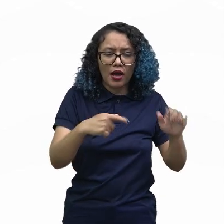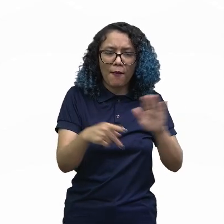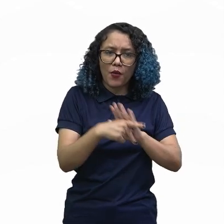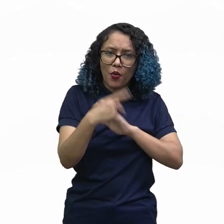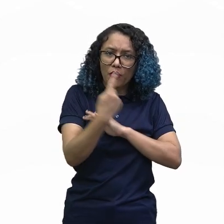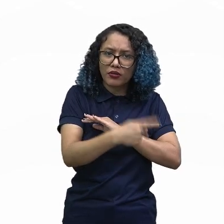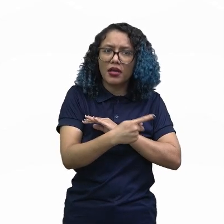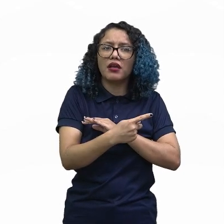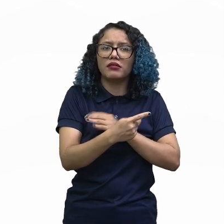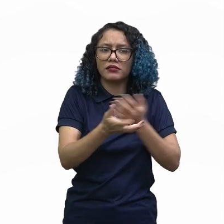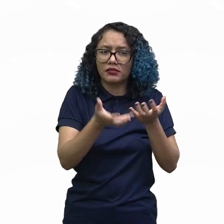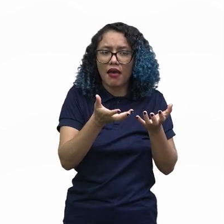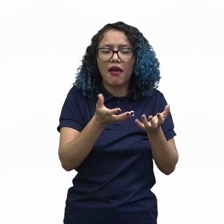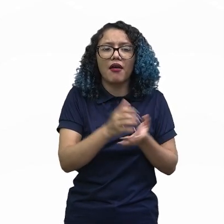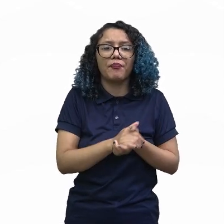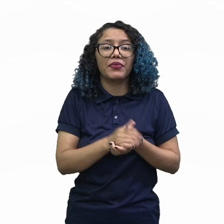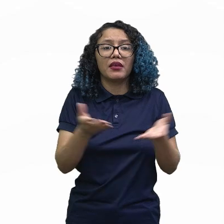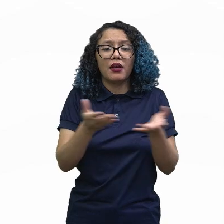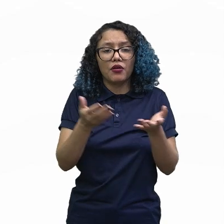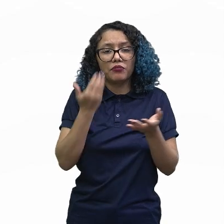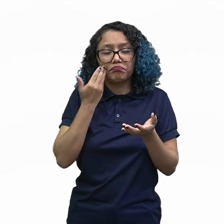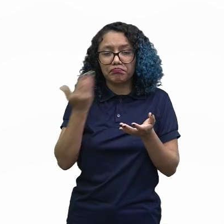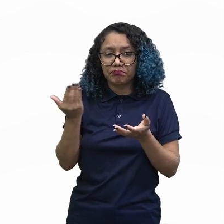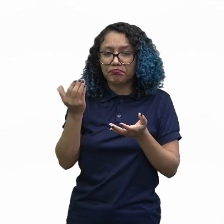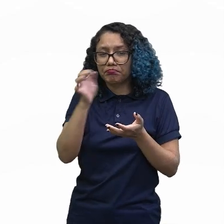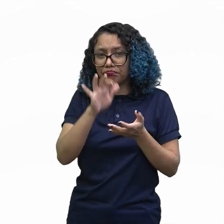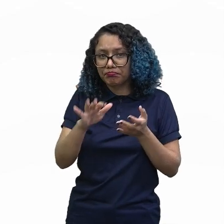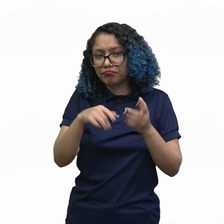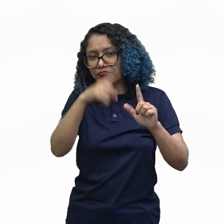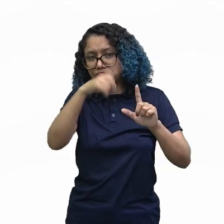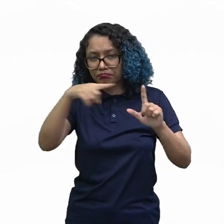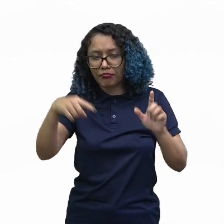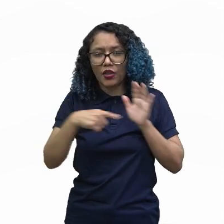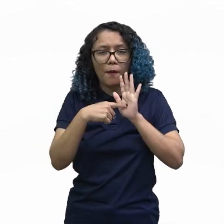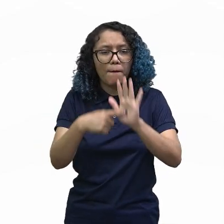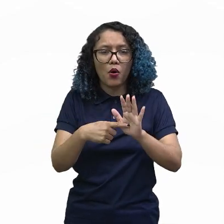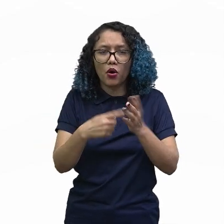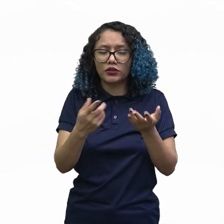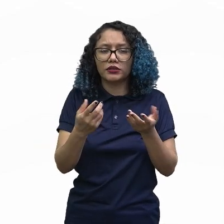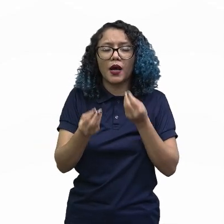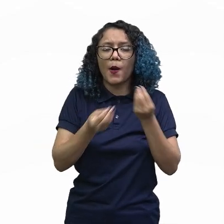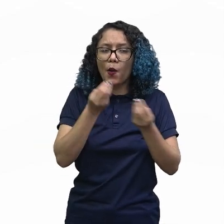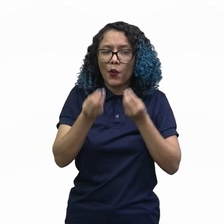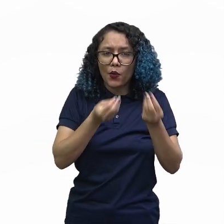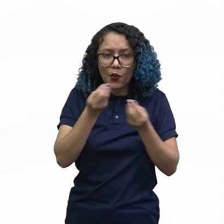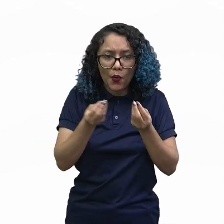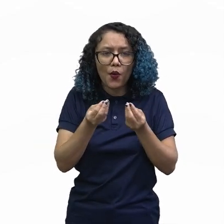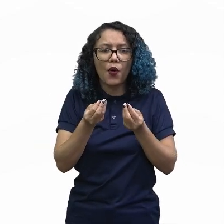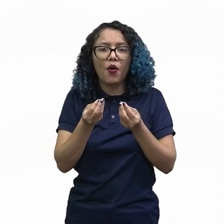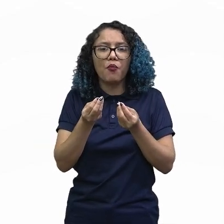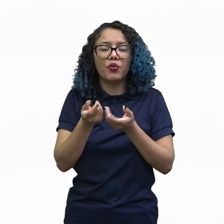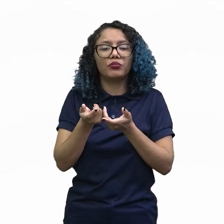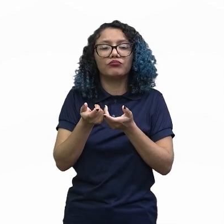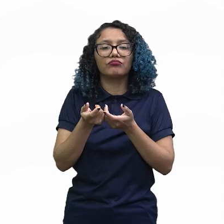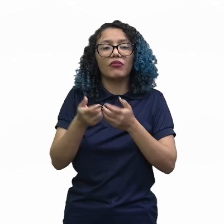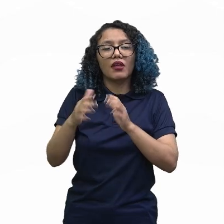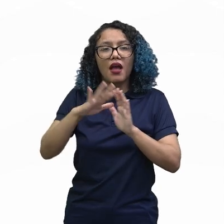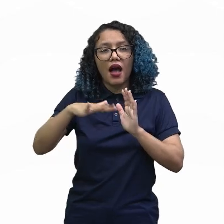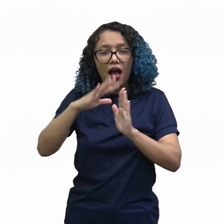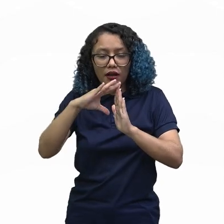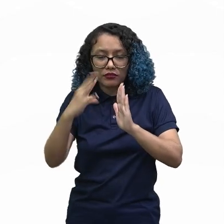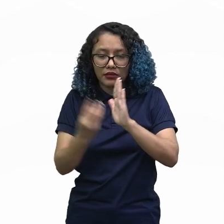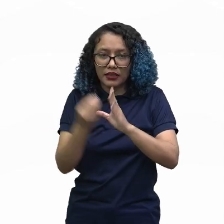traz aqui para vocês um infográfico que mostra a titulação das comunidades quilombolas